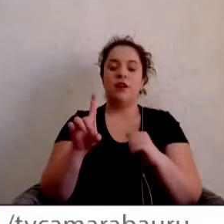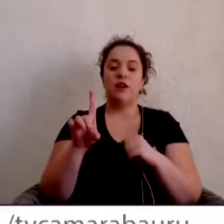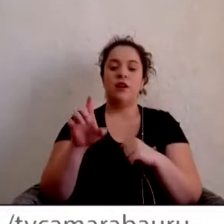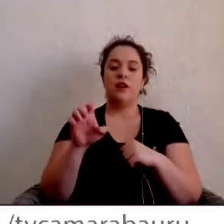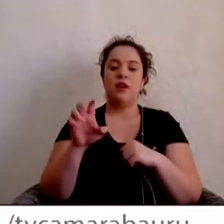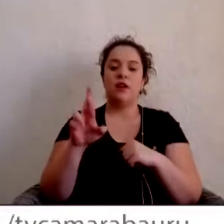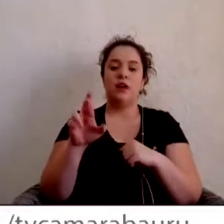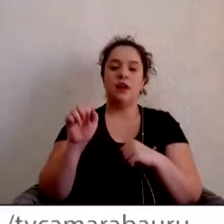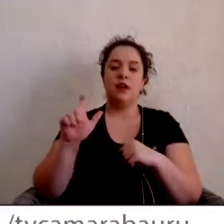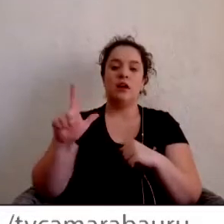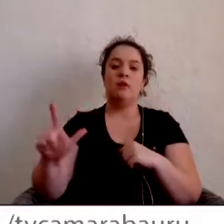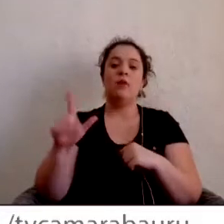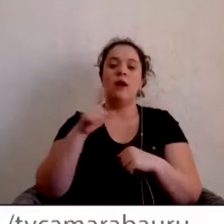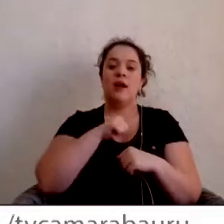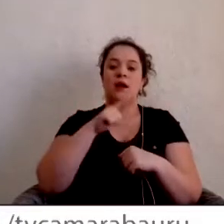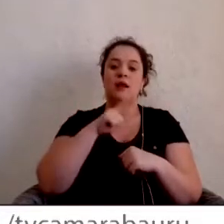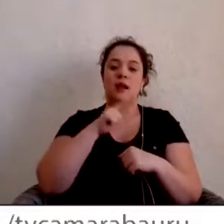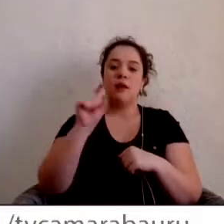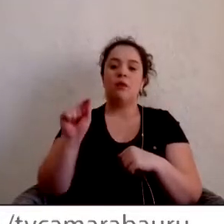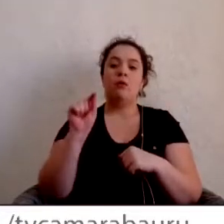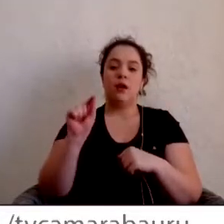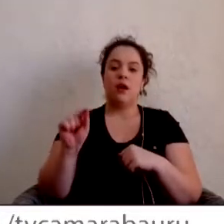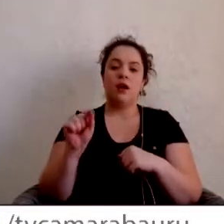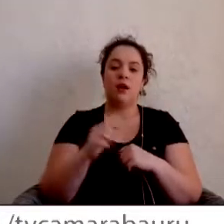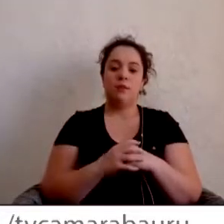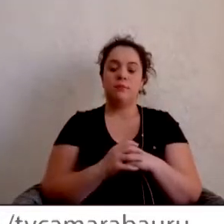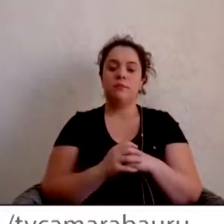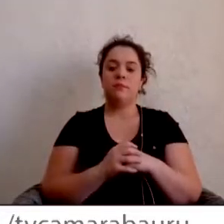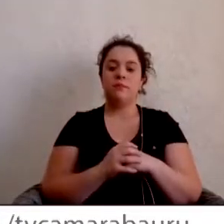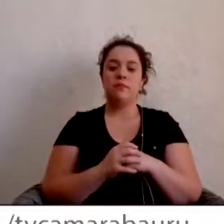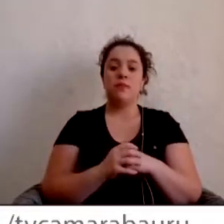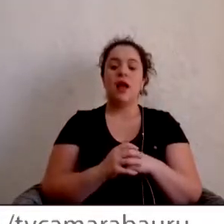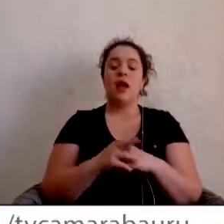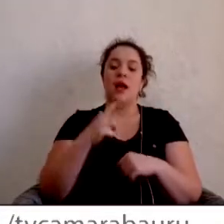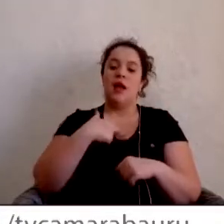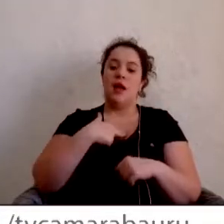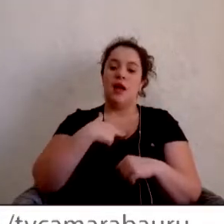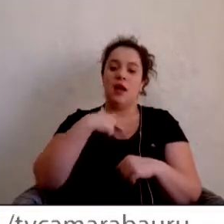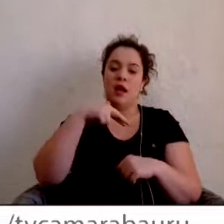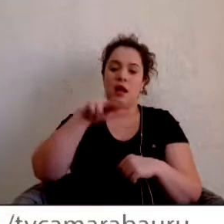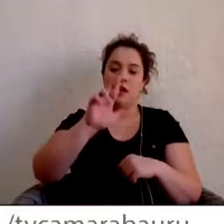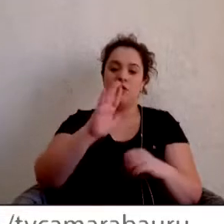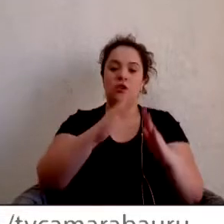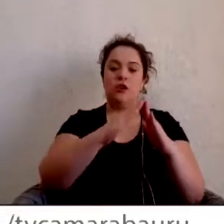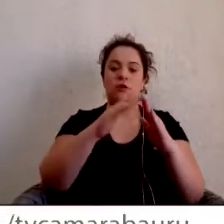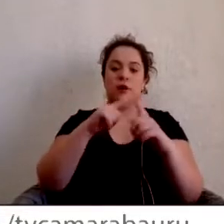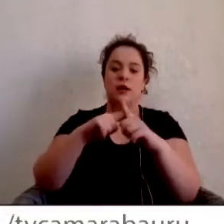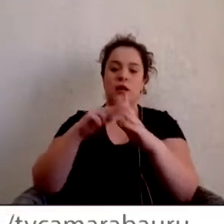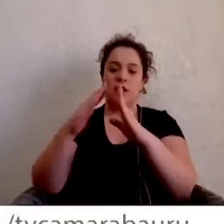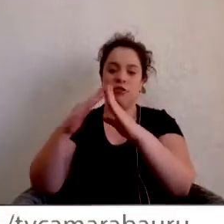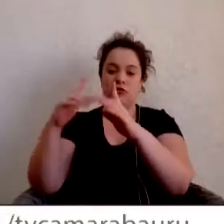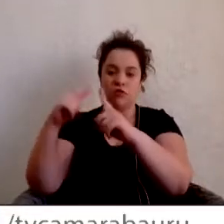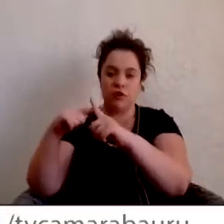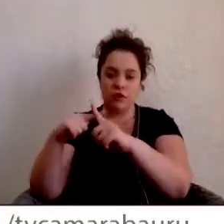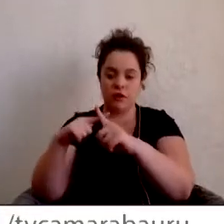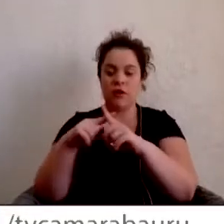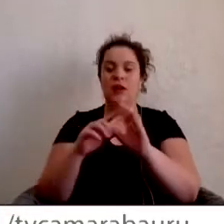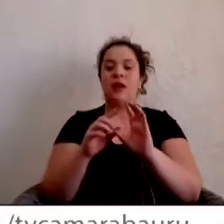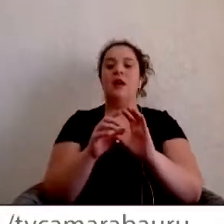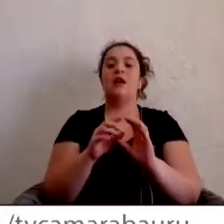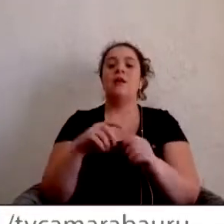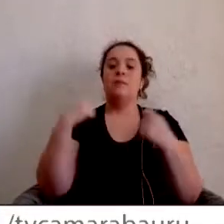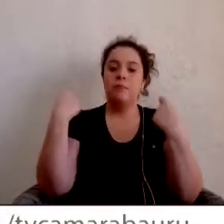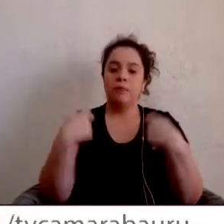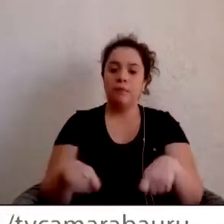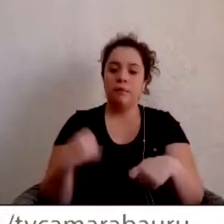essenciais todas as atividades religiosas, tornou como atividades essenciais salões